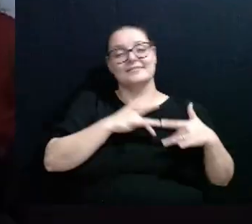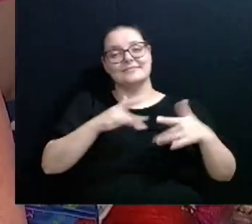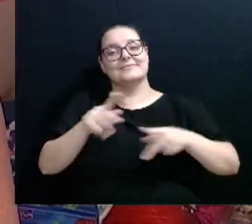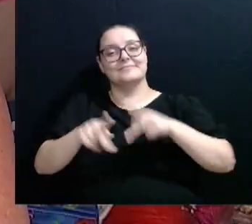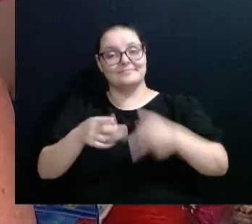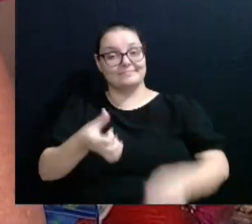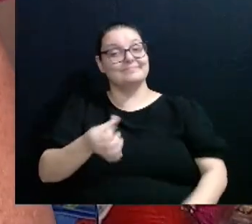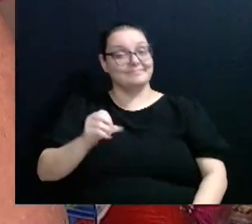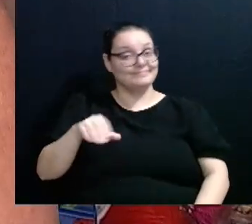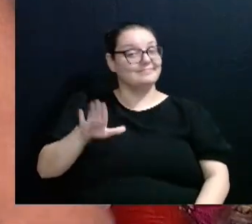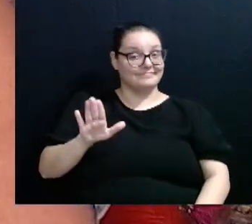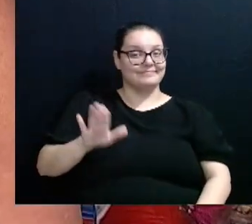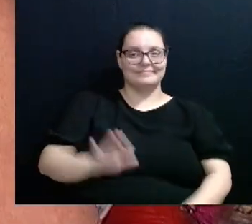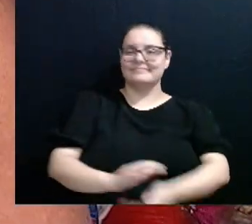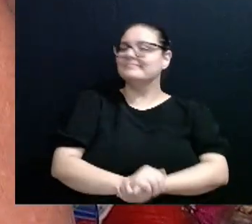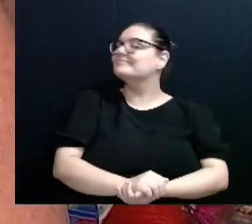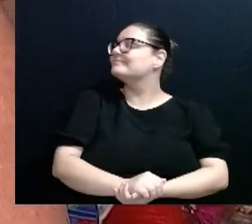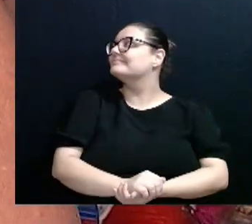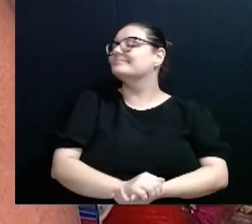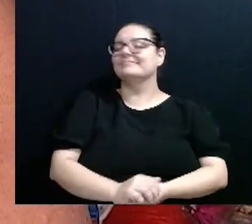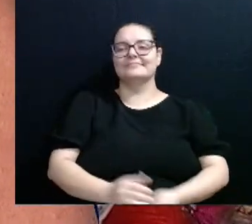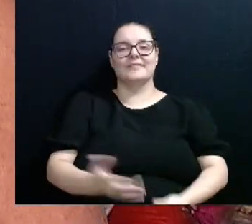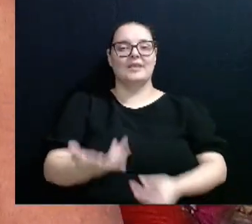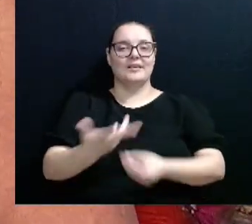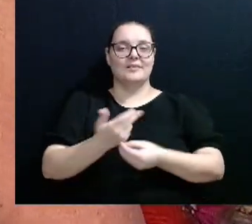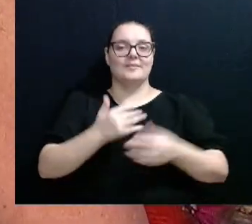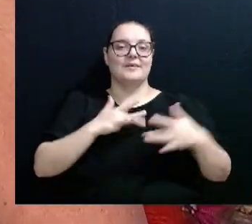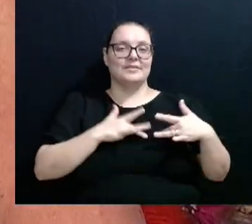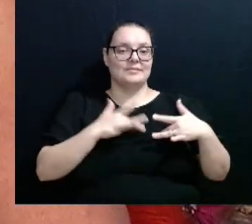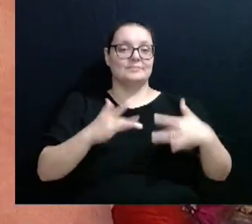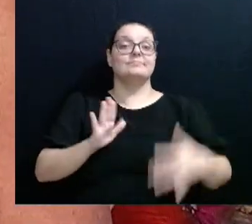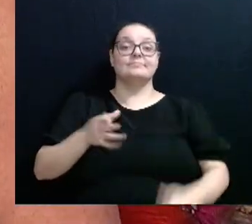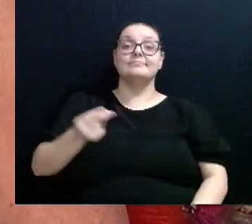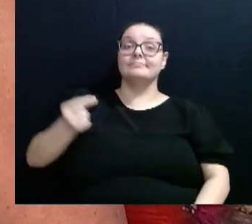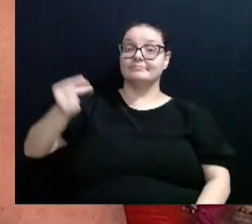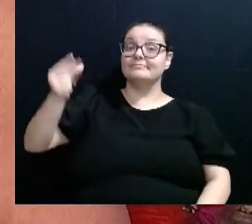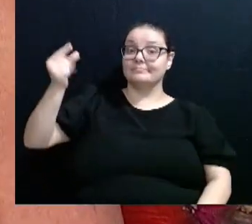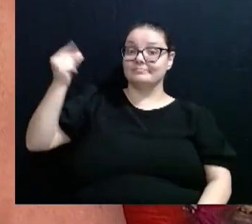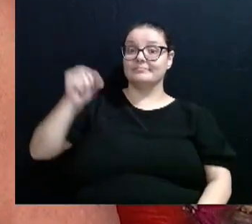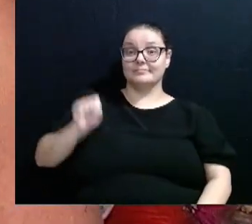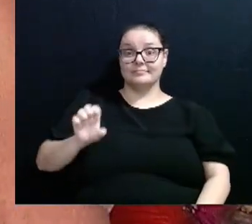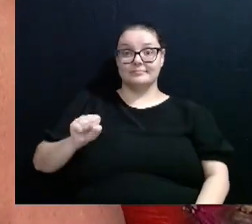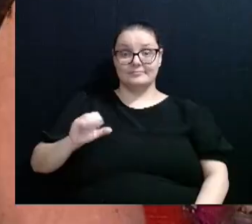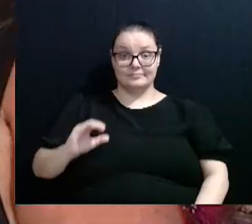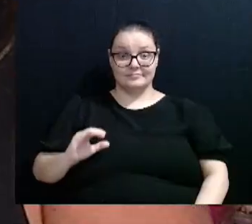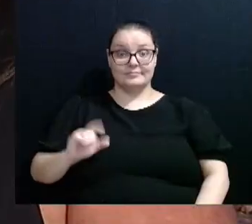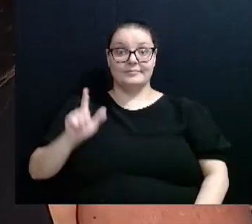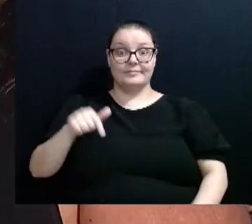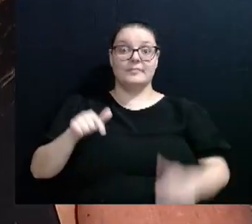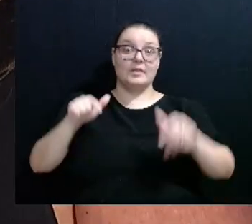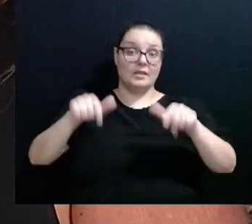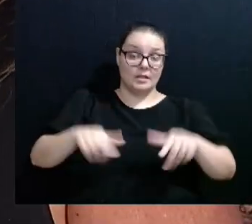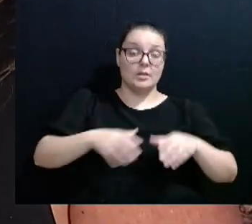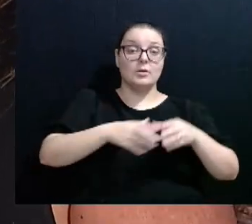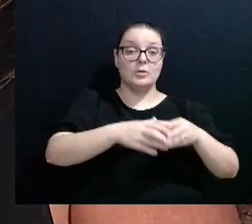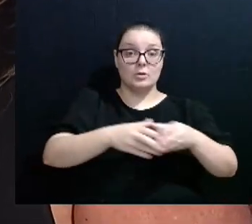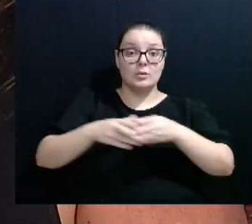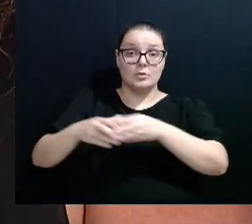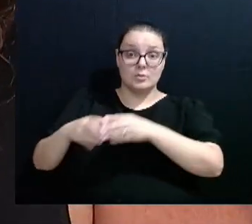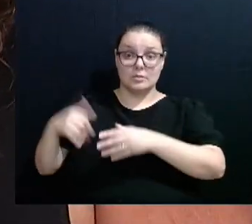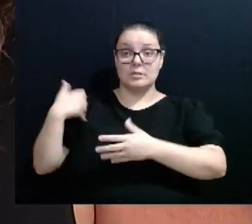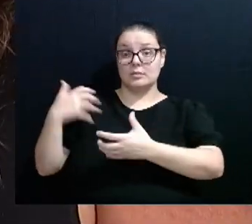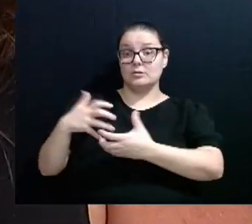60+. O Arte Solidária já existe há um tempo no SESC, é um espaço de convivência entre as idosas, onde